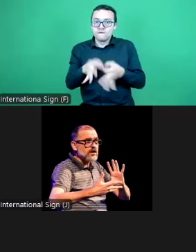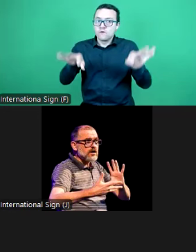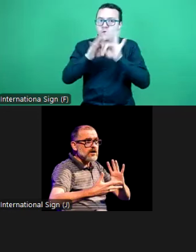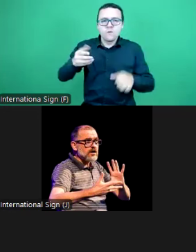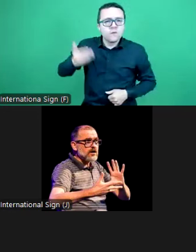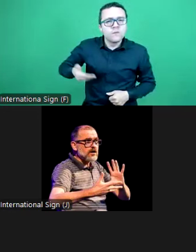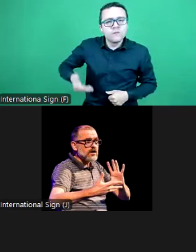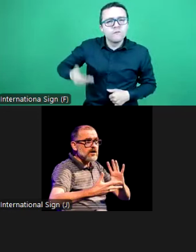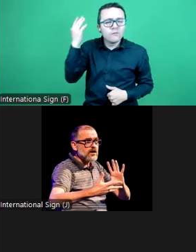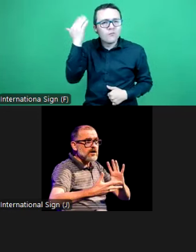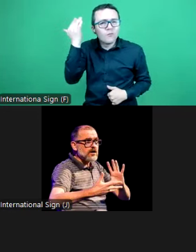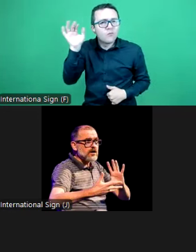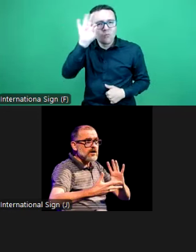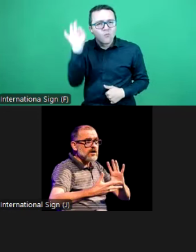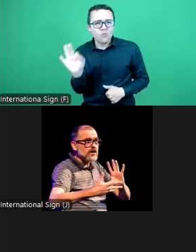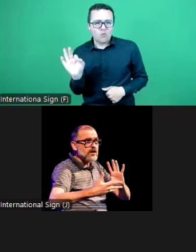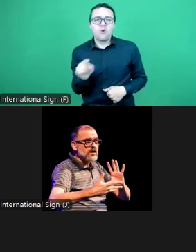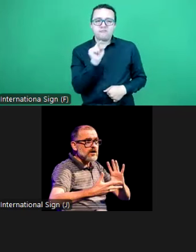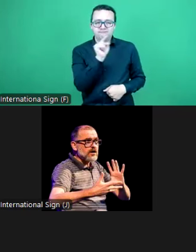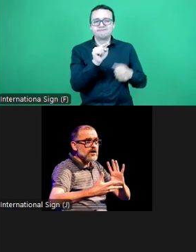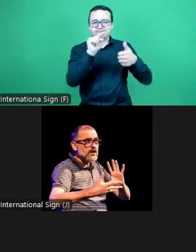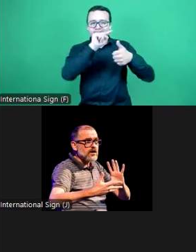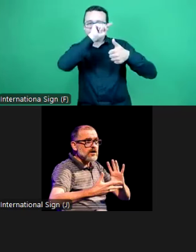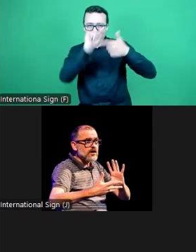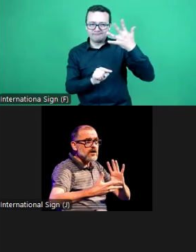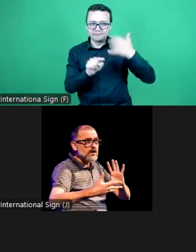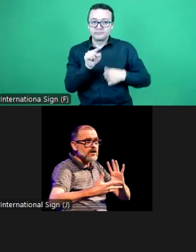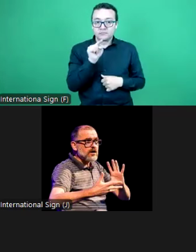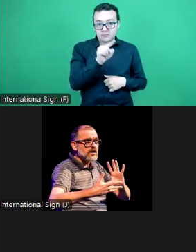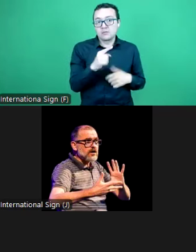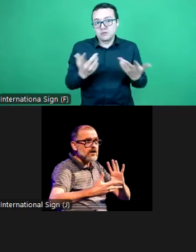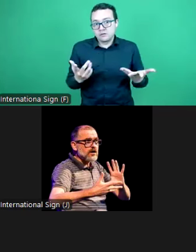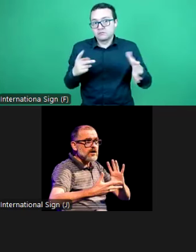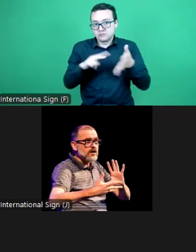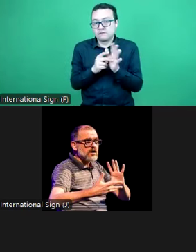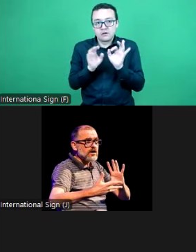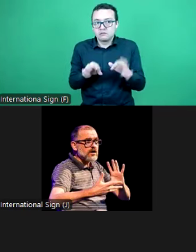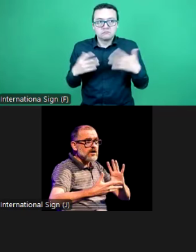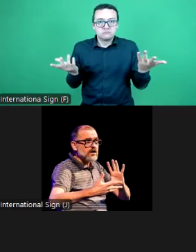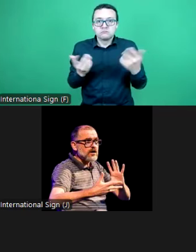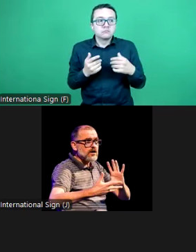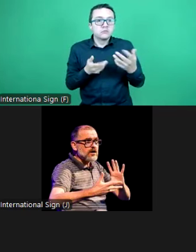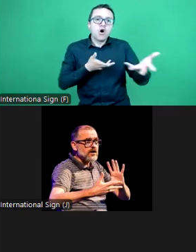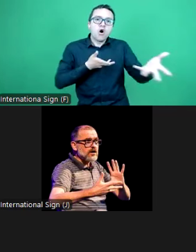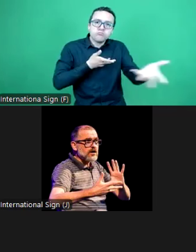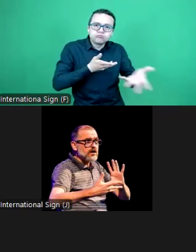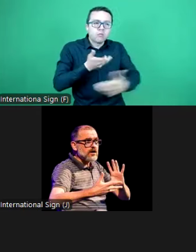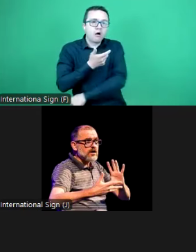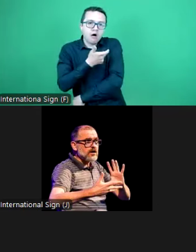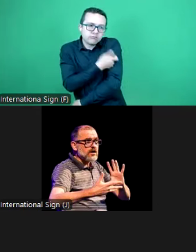os diferentes pontos e por que a segurança do diagnóstico é importante. É a base de